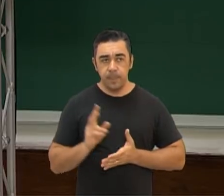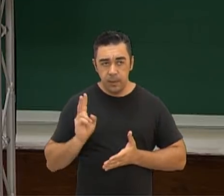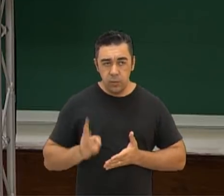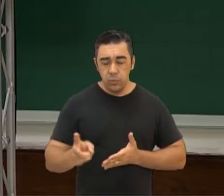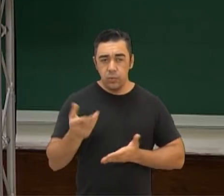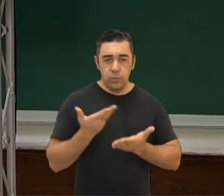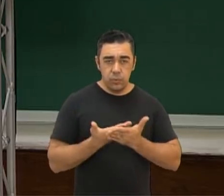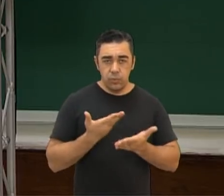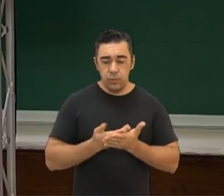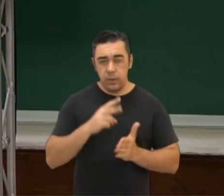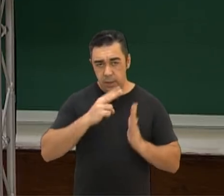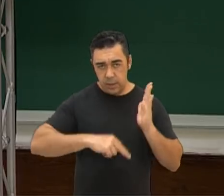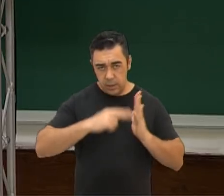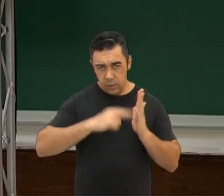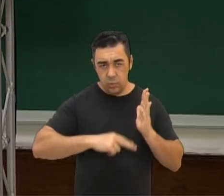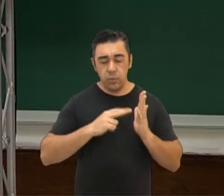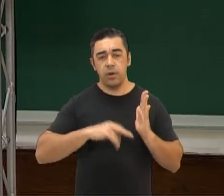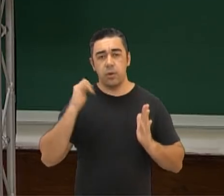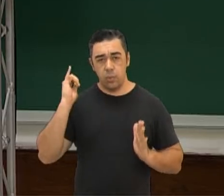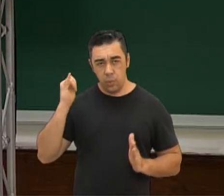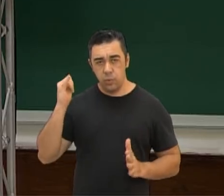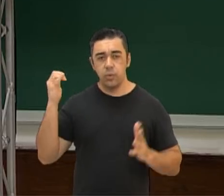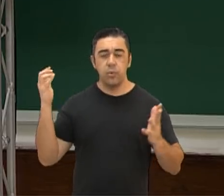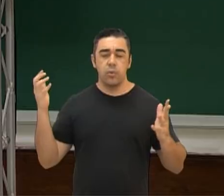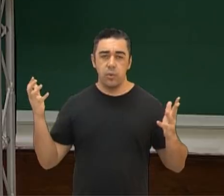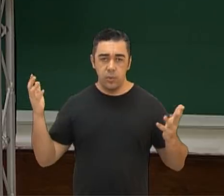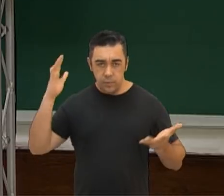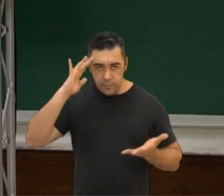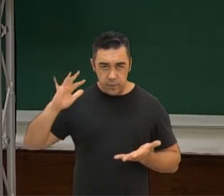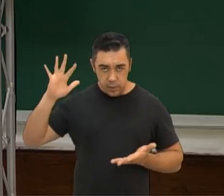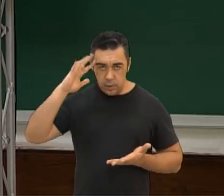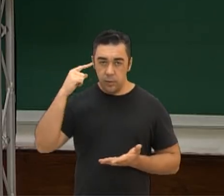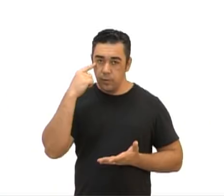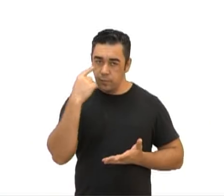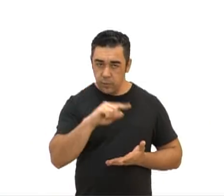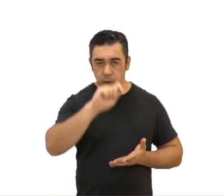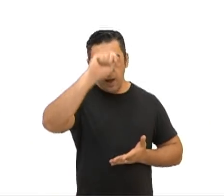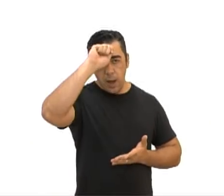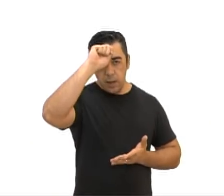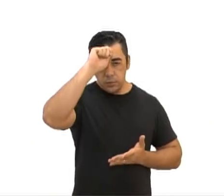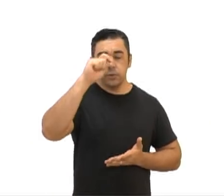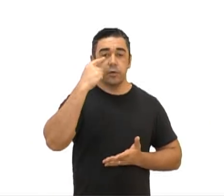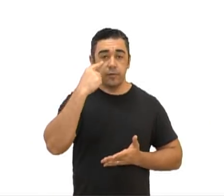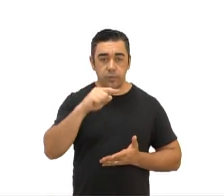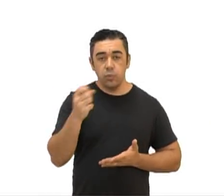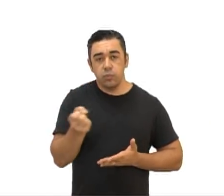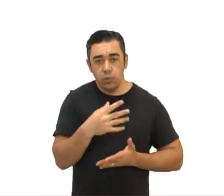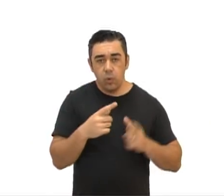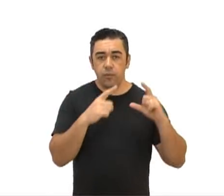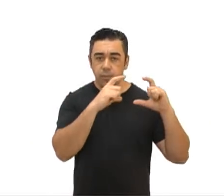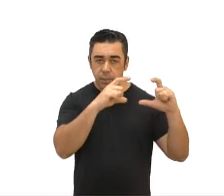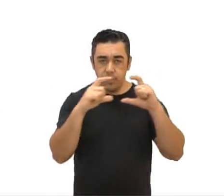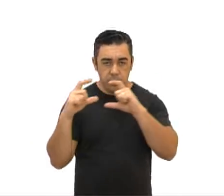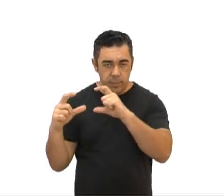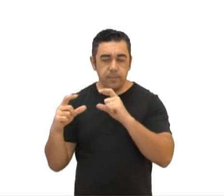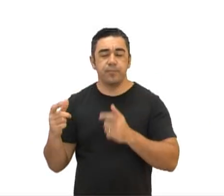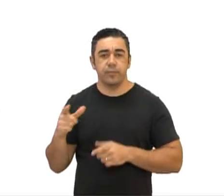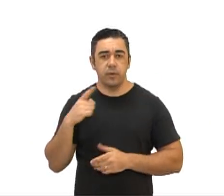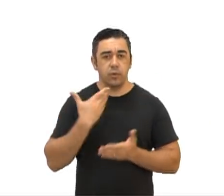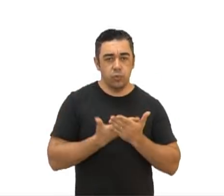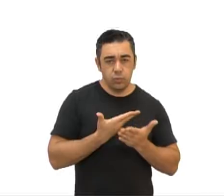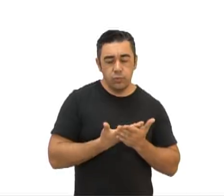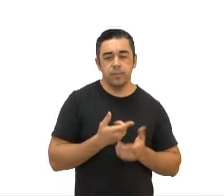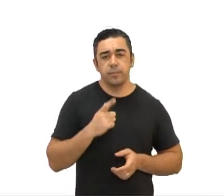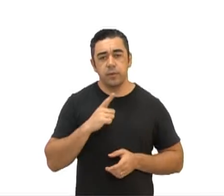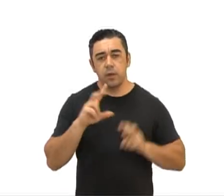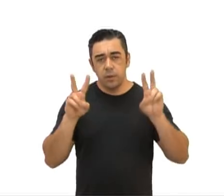continua a explorar a leitura do conto maravilhoso, né? A gente viu o Aladim, trouxemos ali novos fragmentos desse conto, identificando